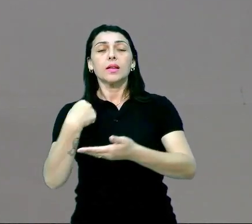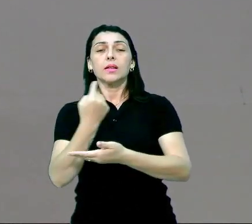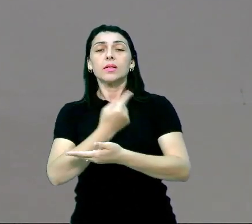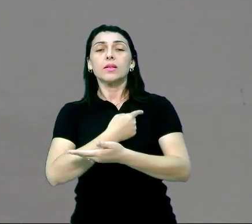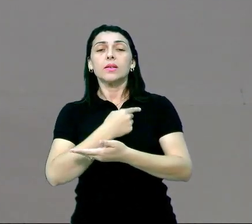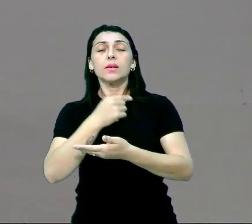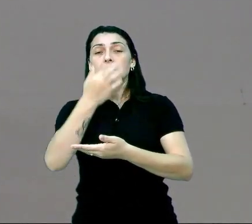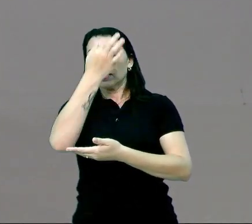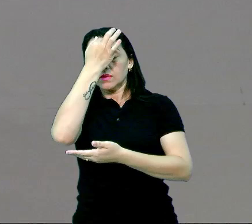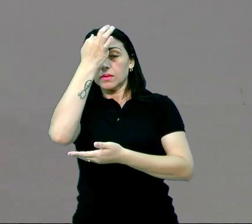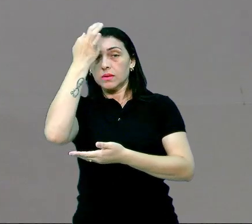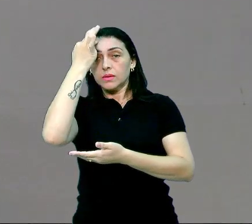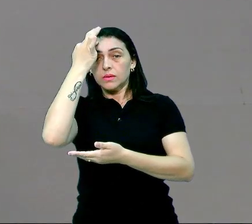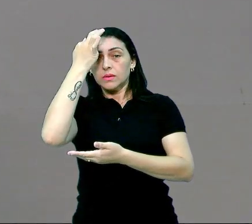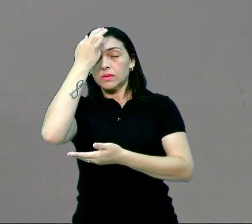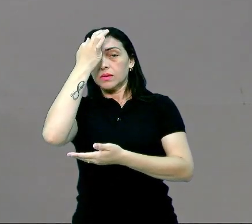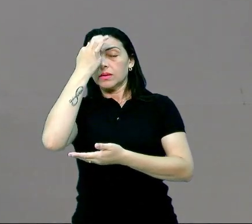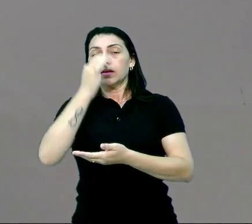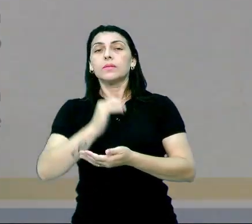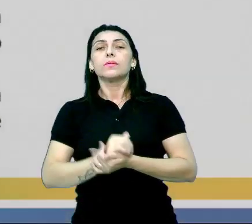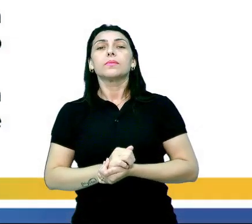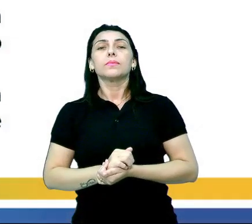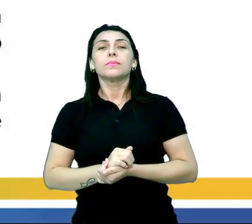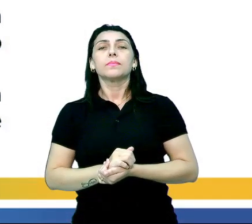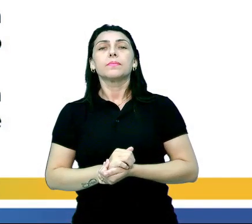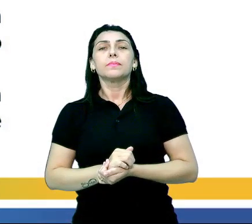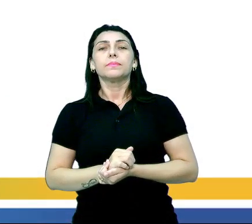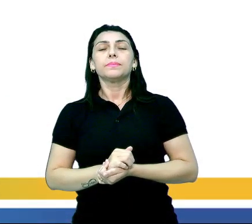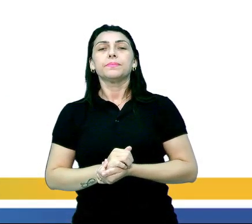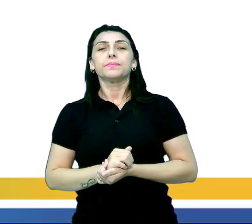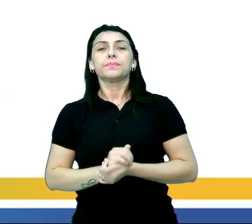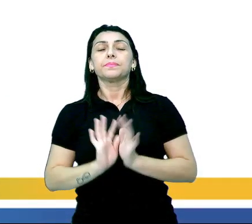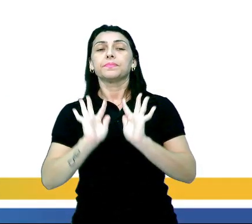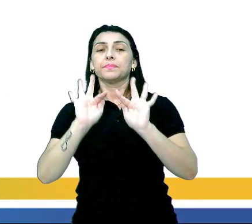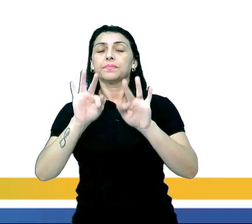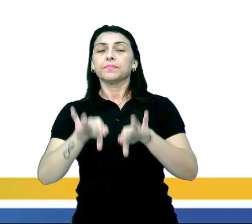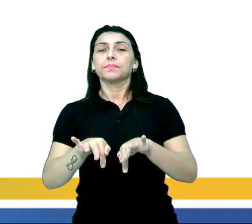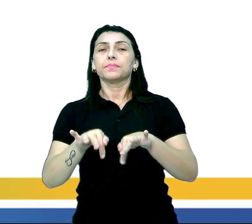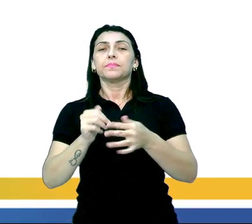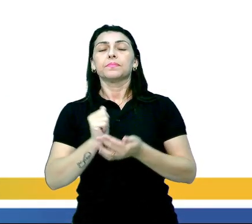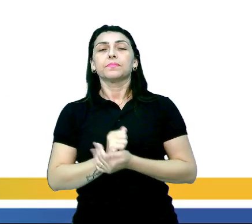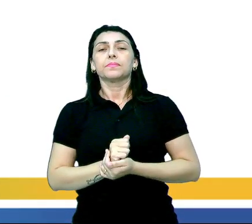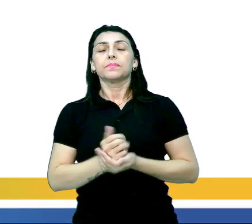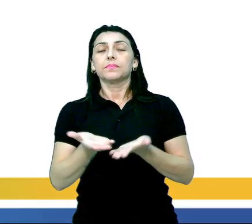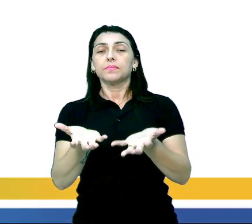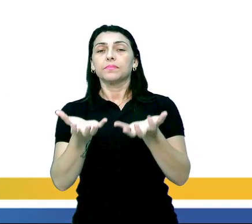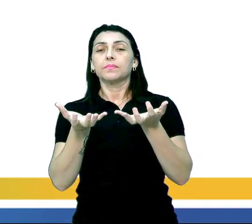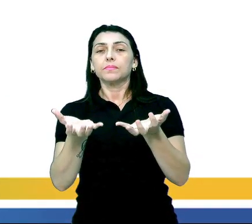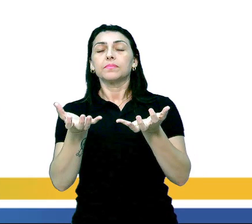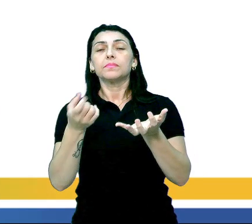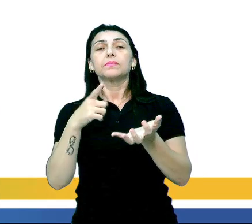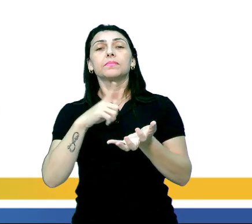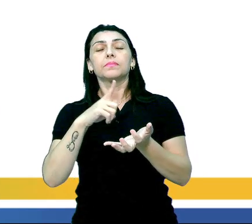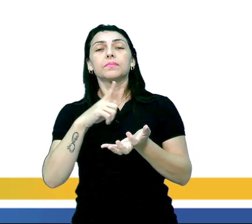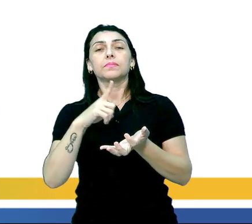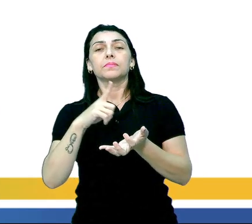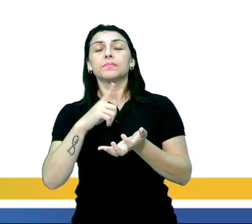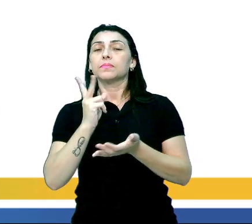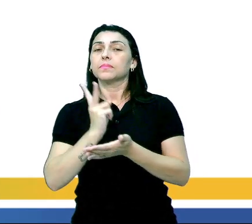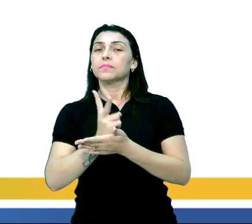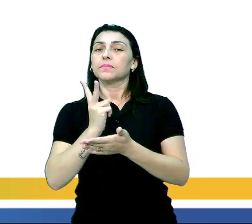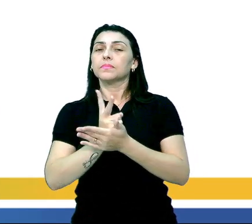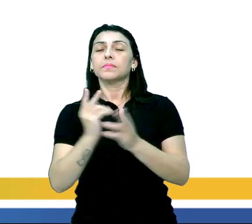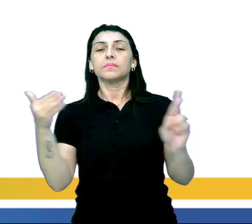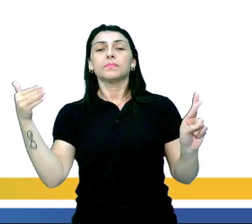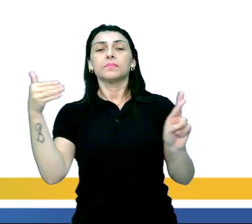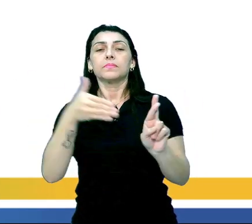nossa filosofia. Então, finalmente, eu quero que vocês tenham sempre